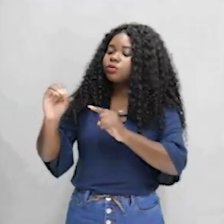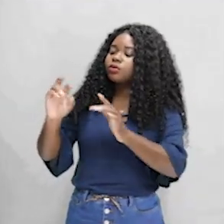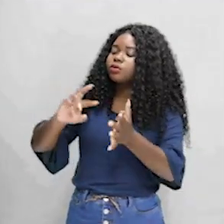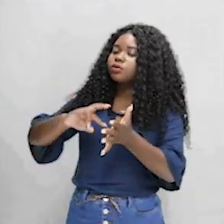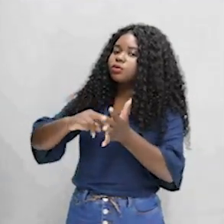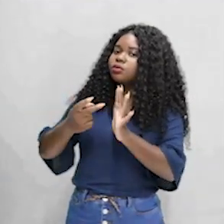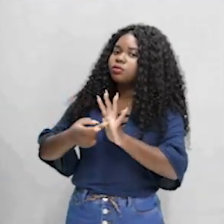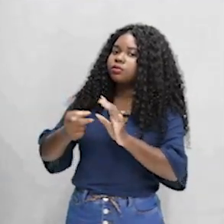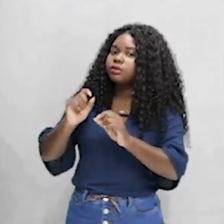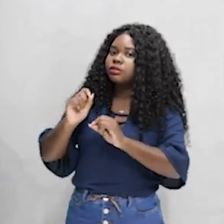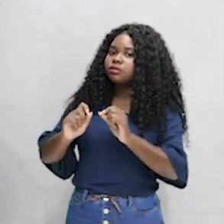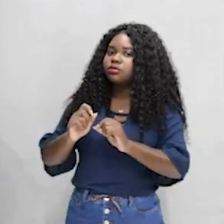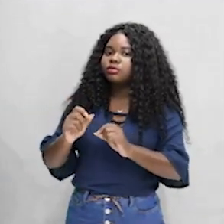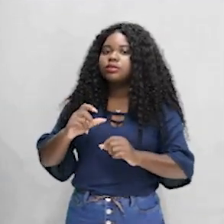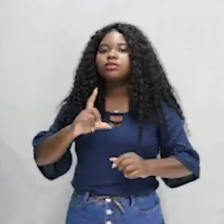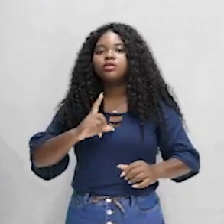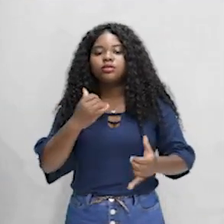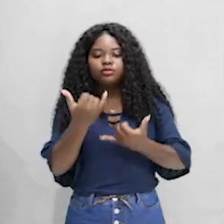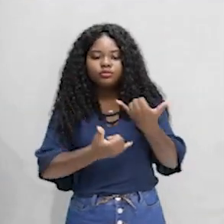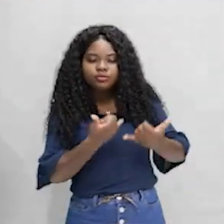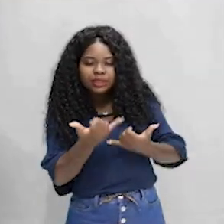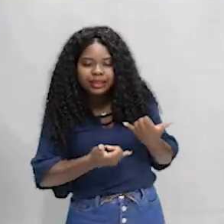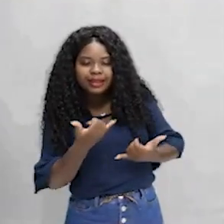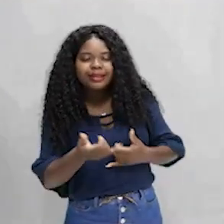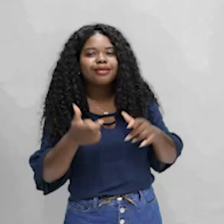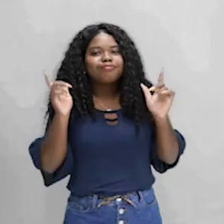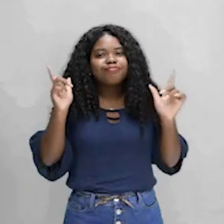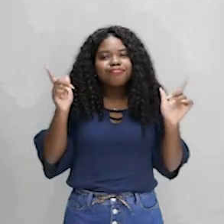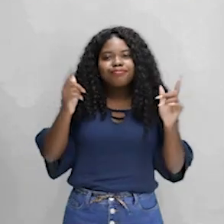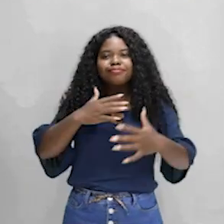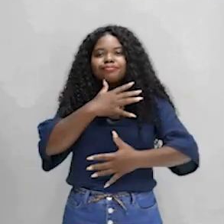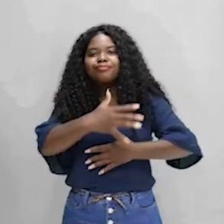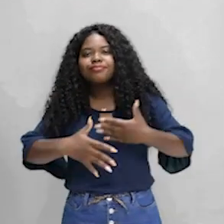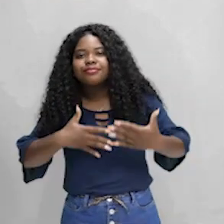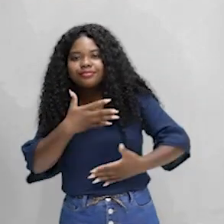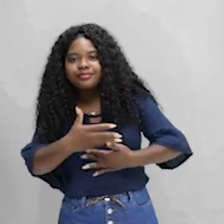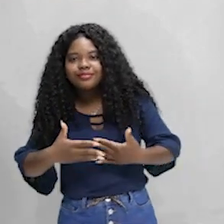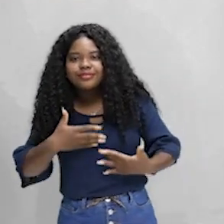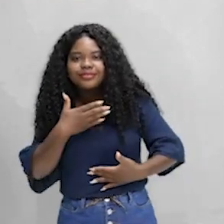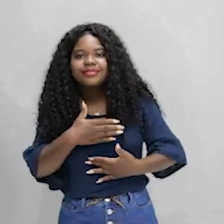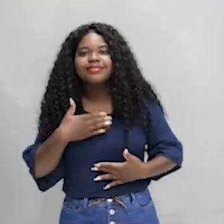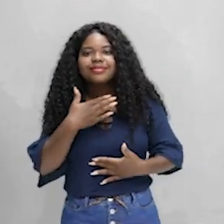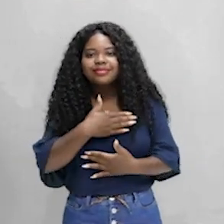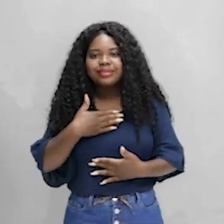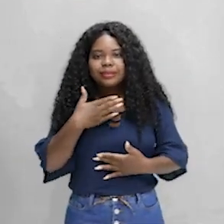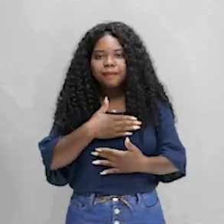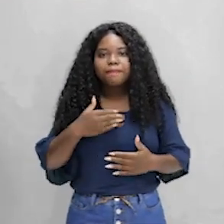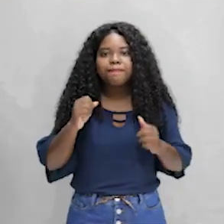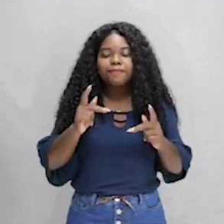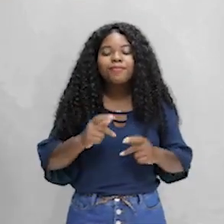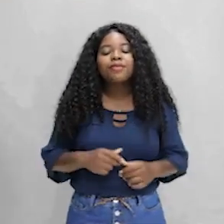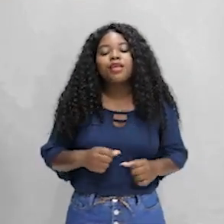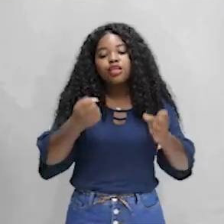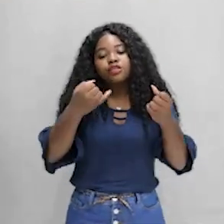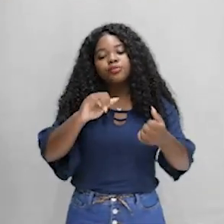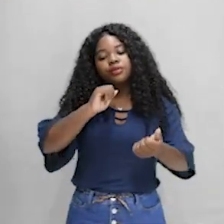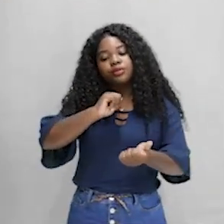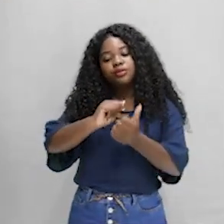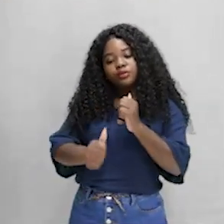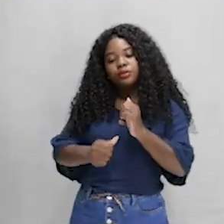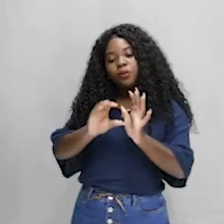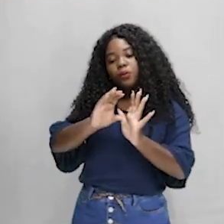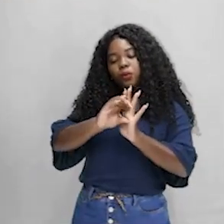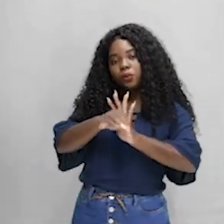de recreação, de lazer, de prazer. Quando a gente fala de esporte, o conceito